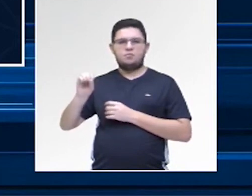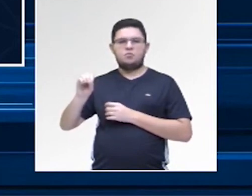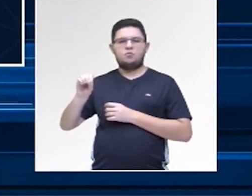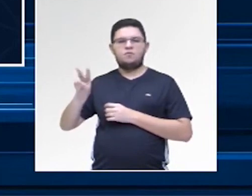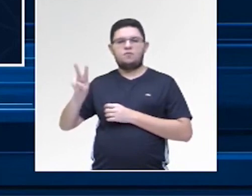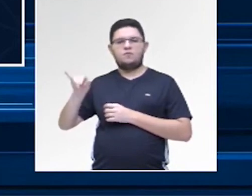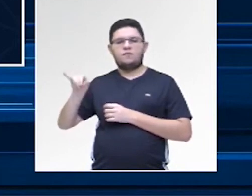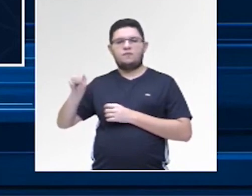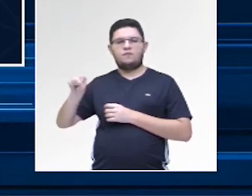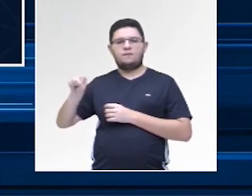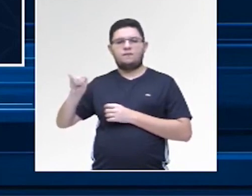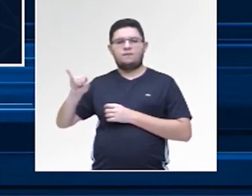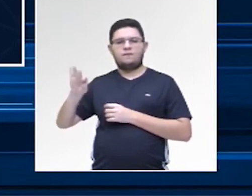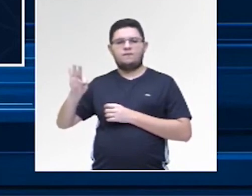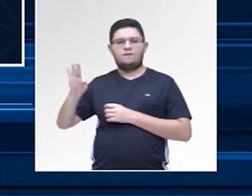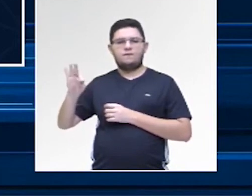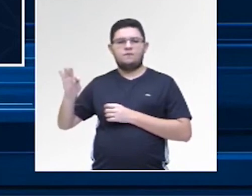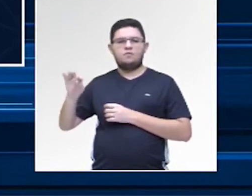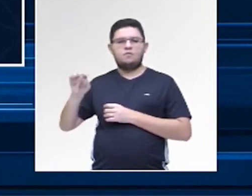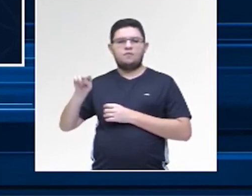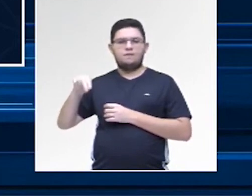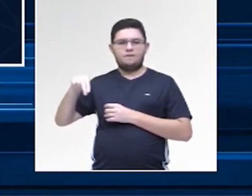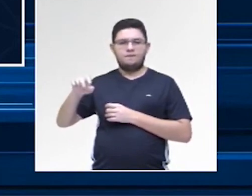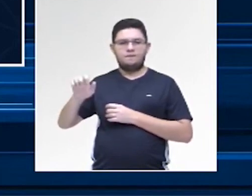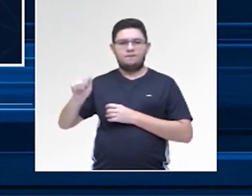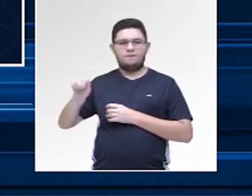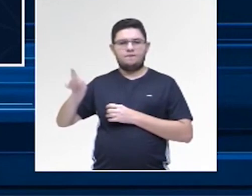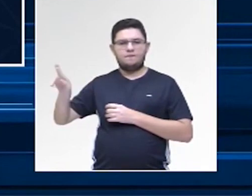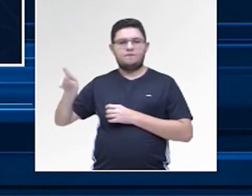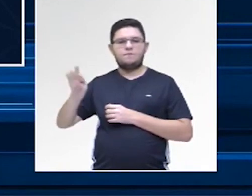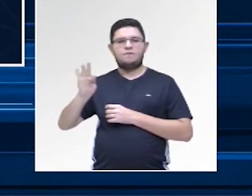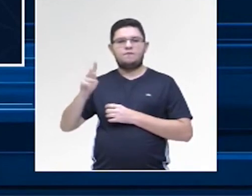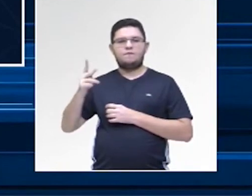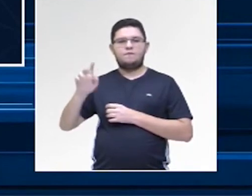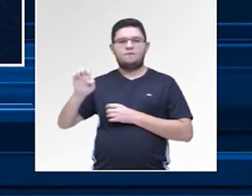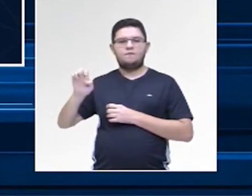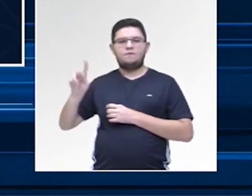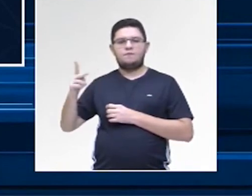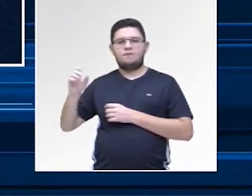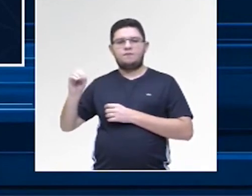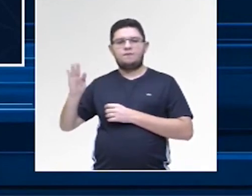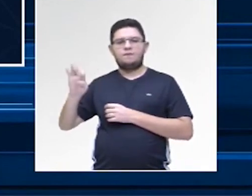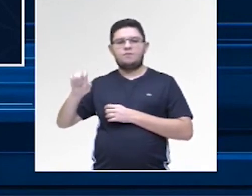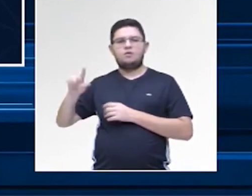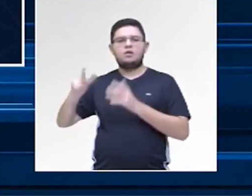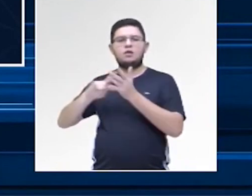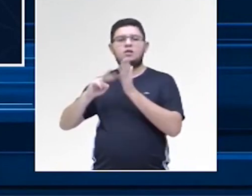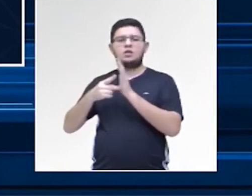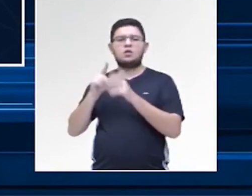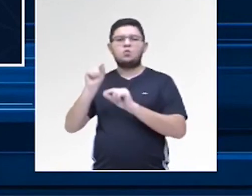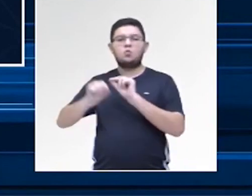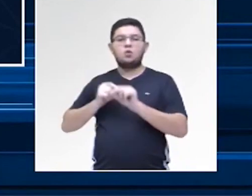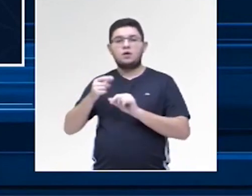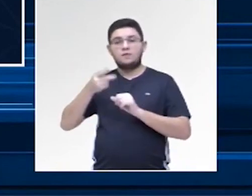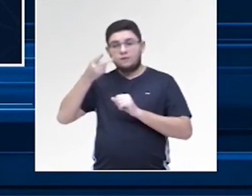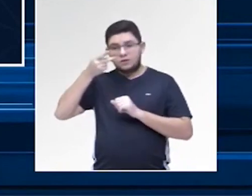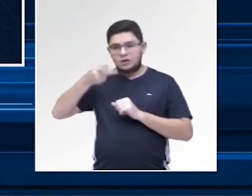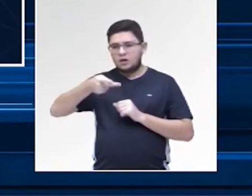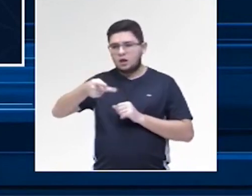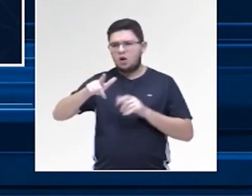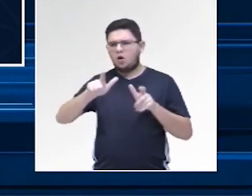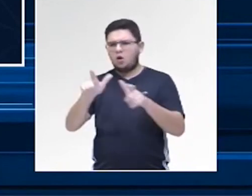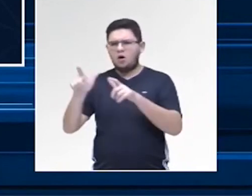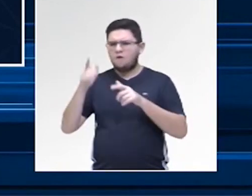próximo do hotel. There wasn't, depois o N, depois o substantivo, né, que é